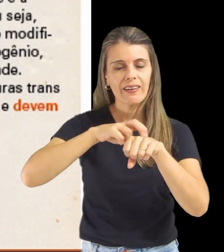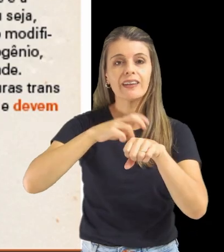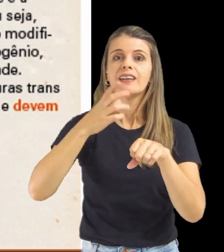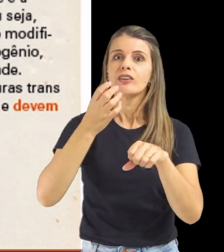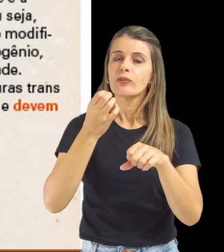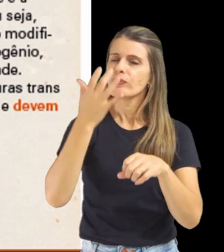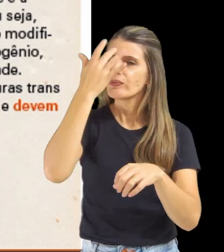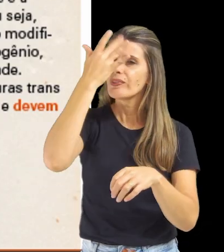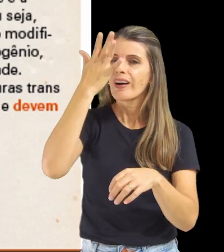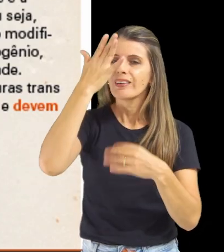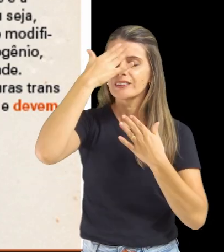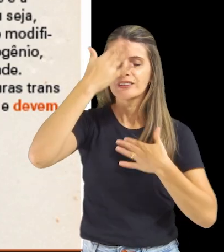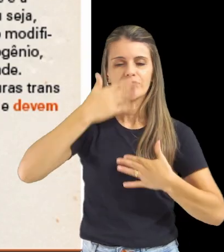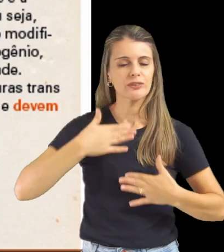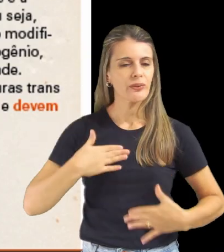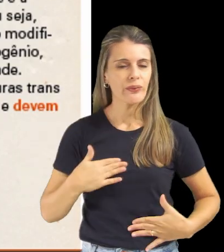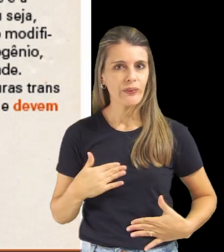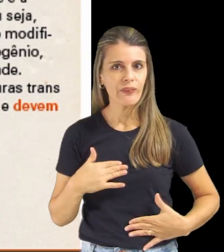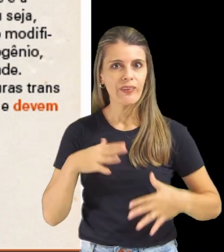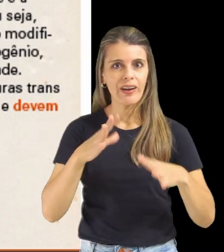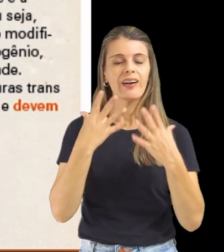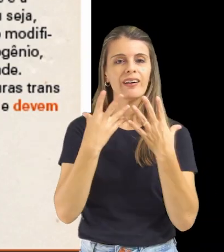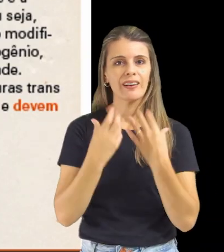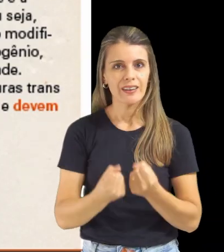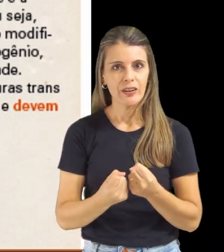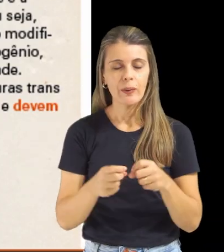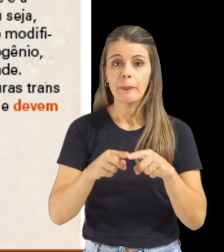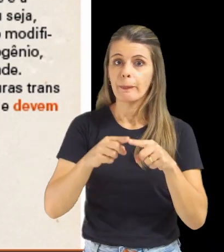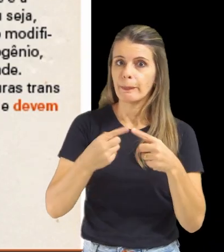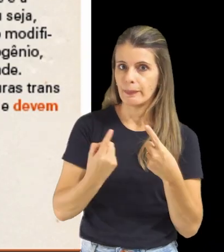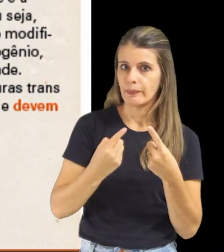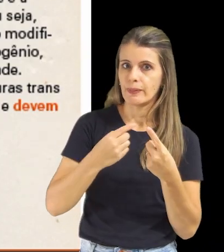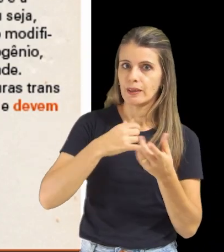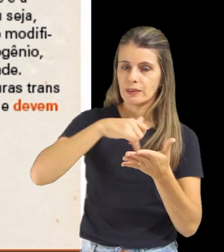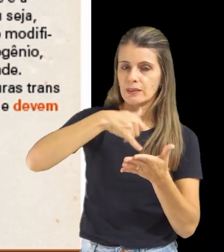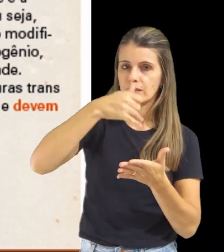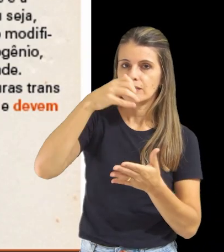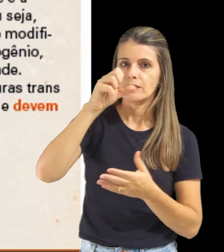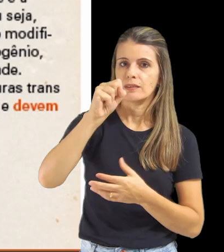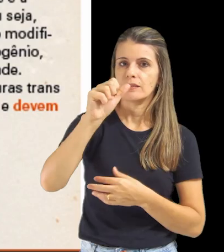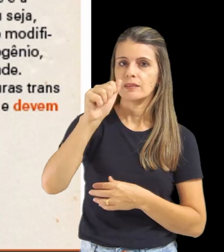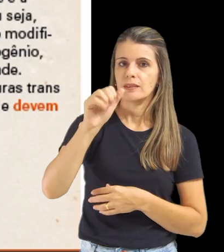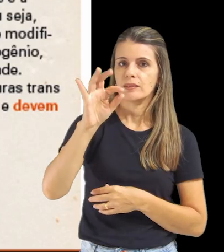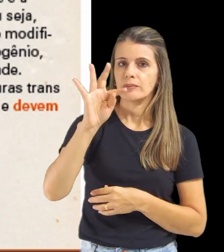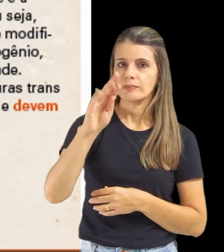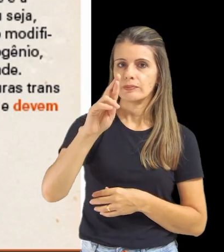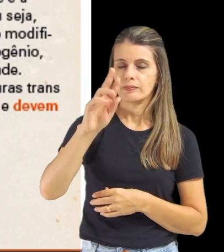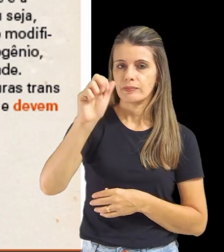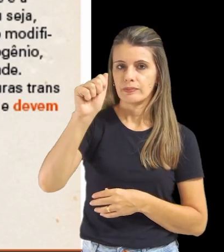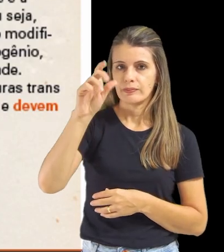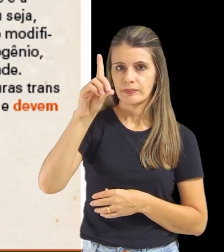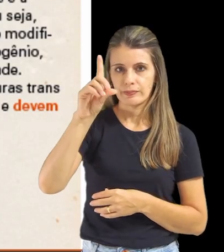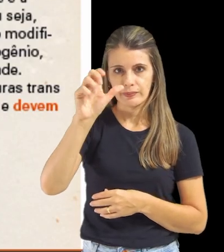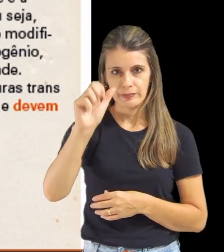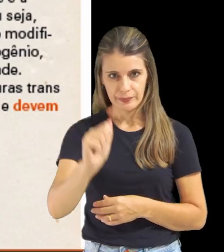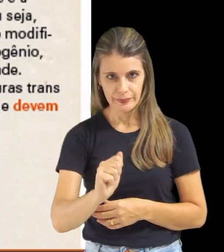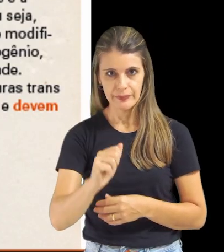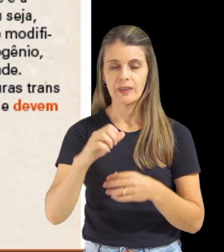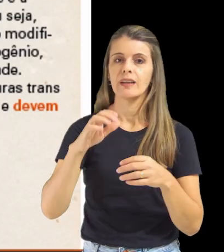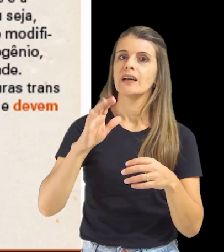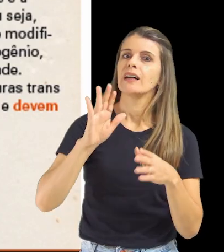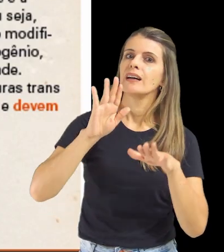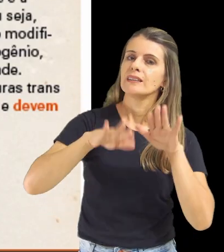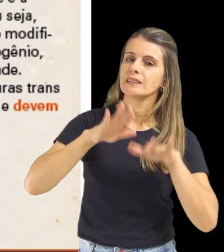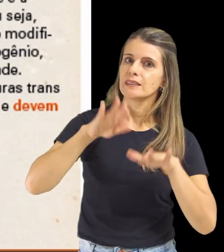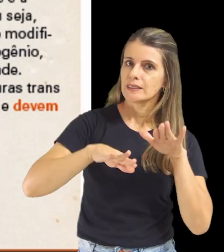ser metabolizadas pelo organismo. Já a gordura saturada, né? Elas são encontradas, na sua maioria, são gorduras de